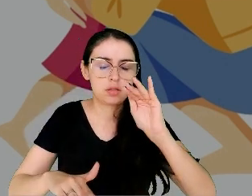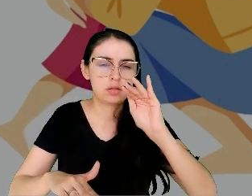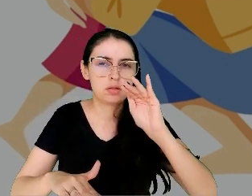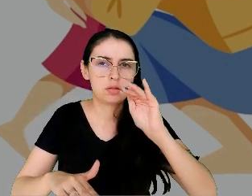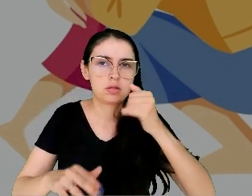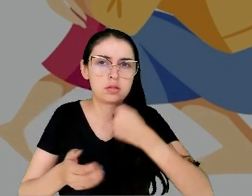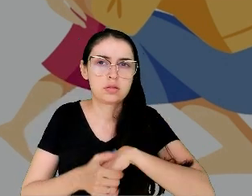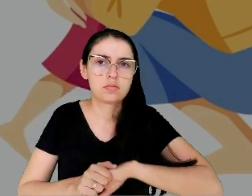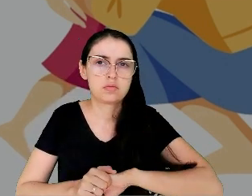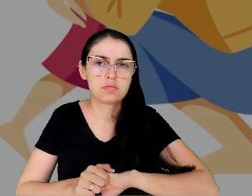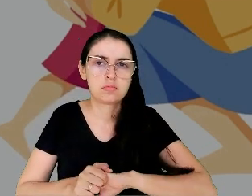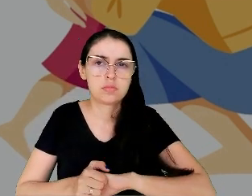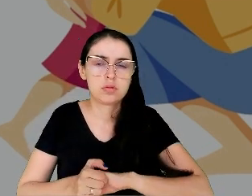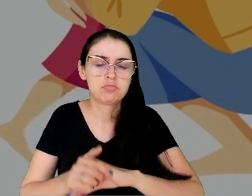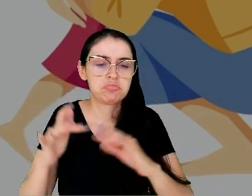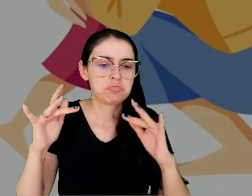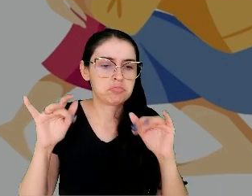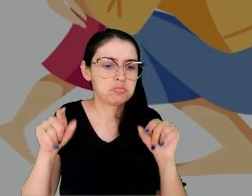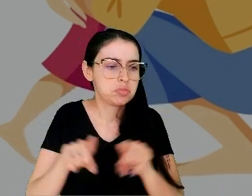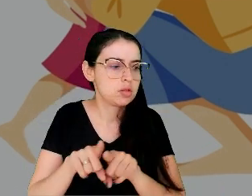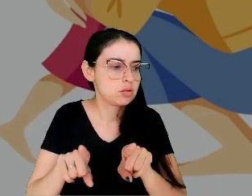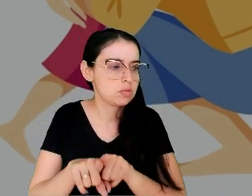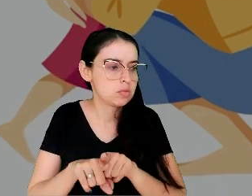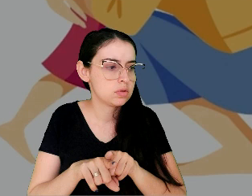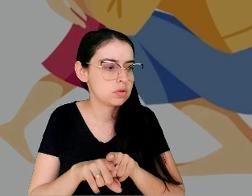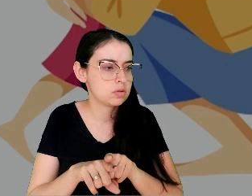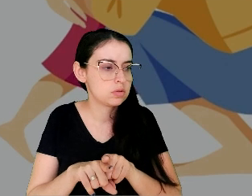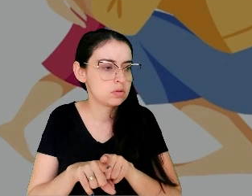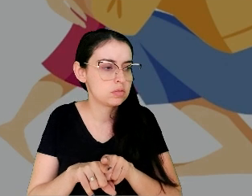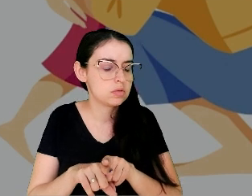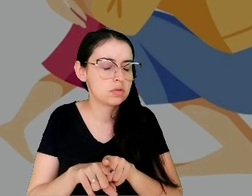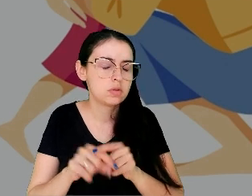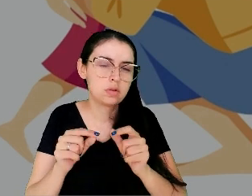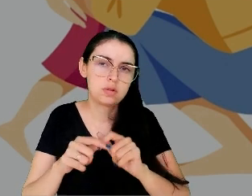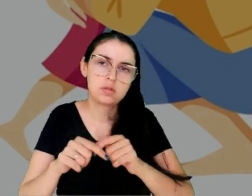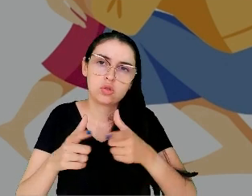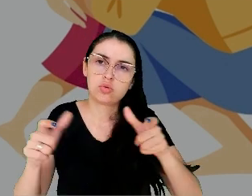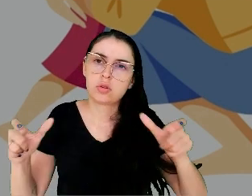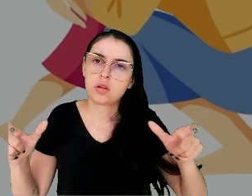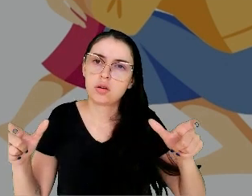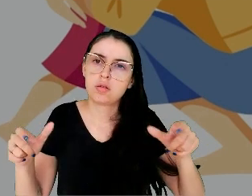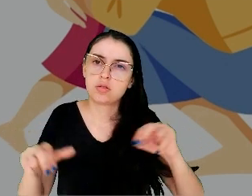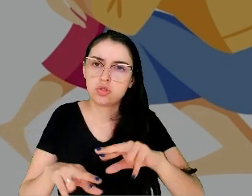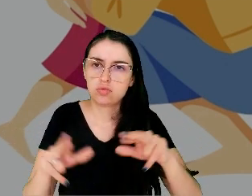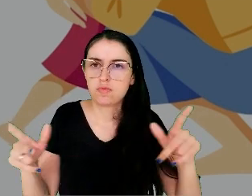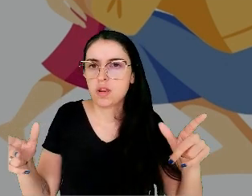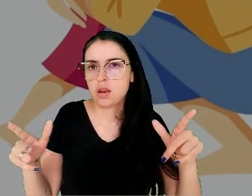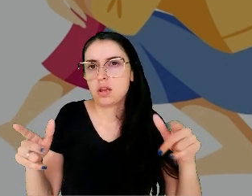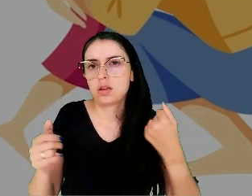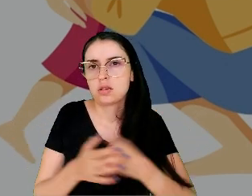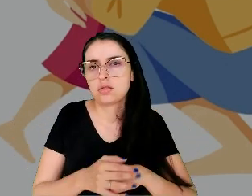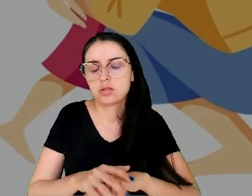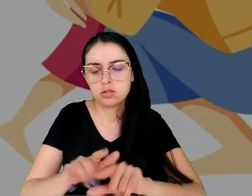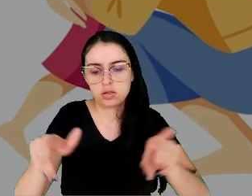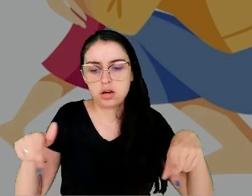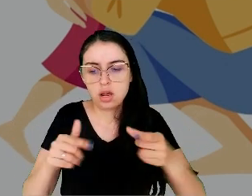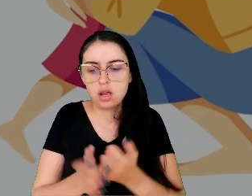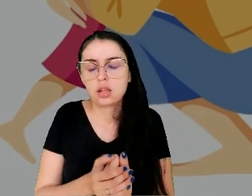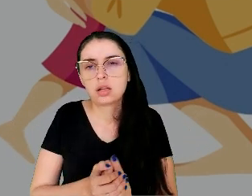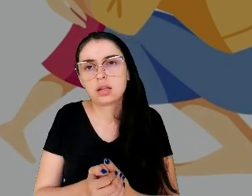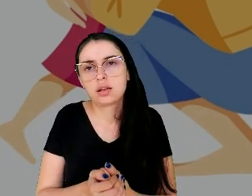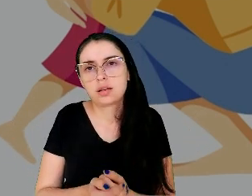desigualdade em comparação às questões de distribuição desigual de terras e dos